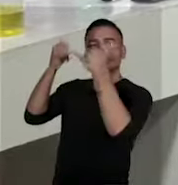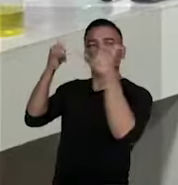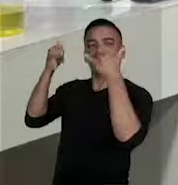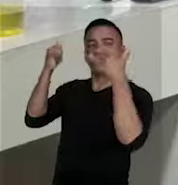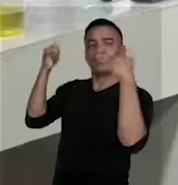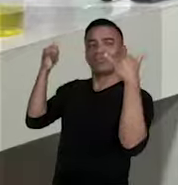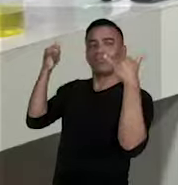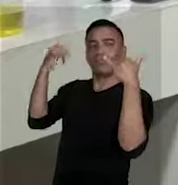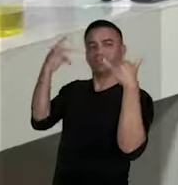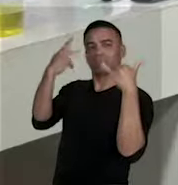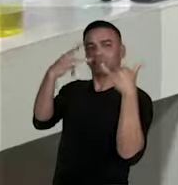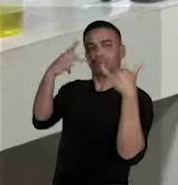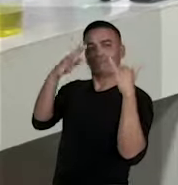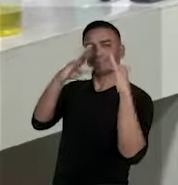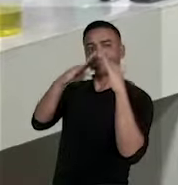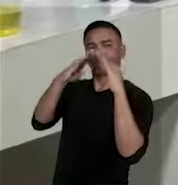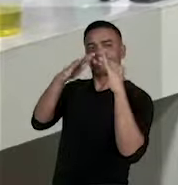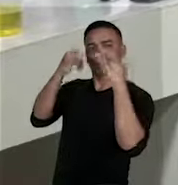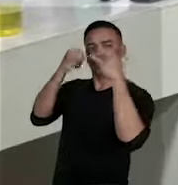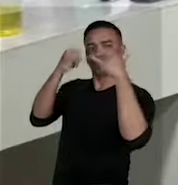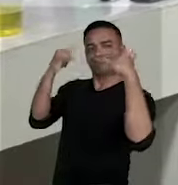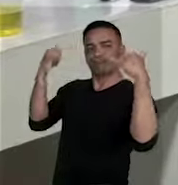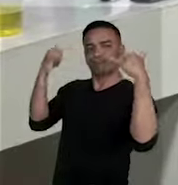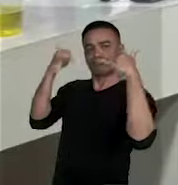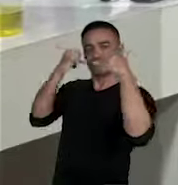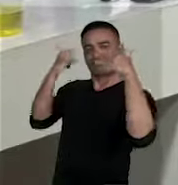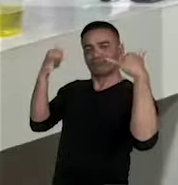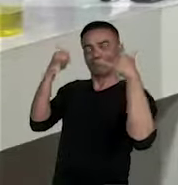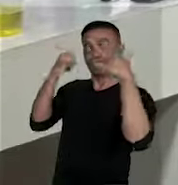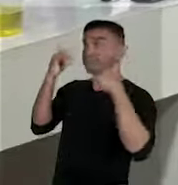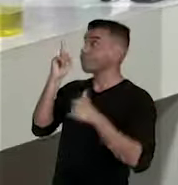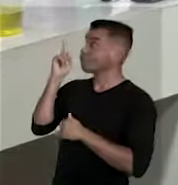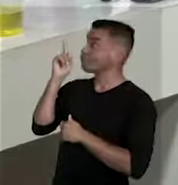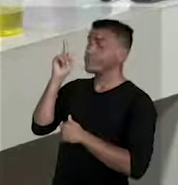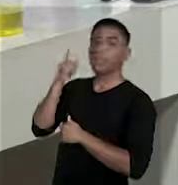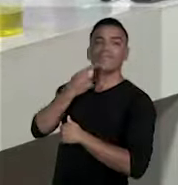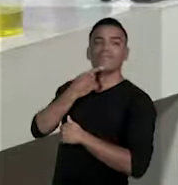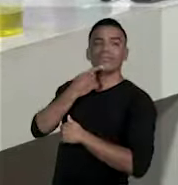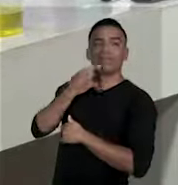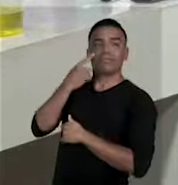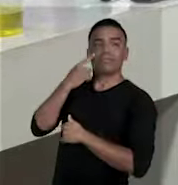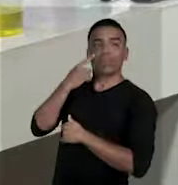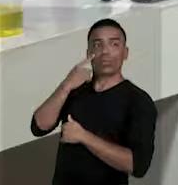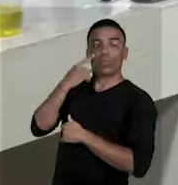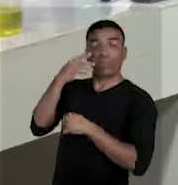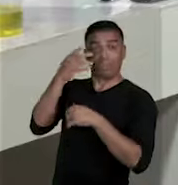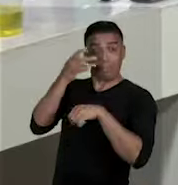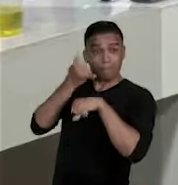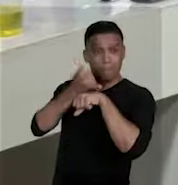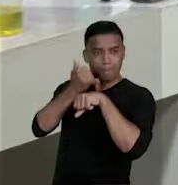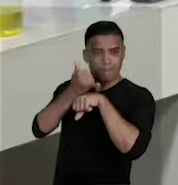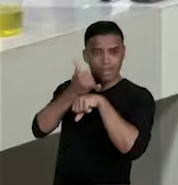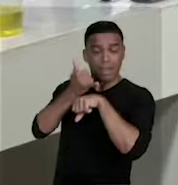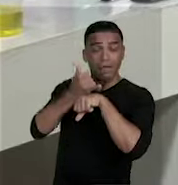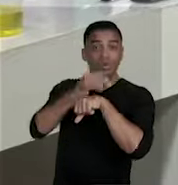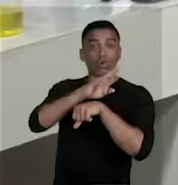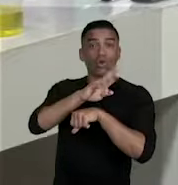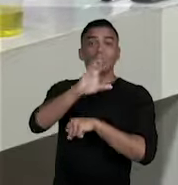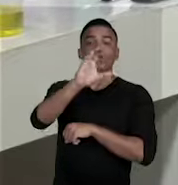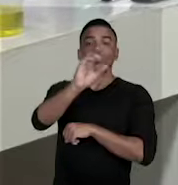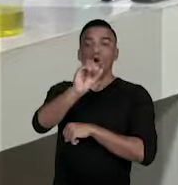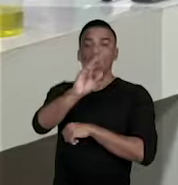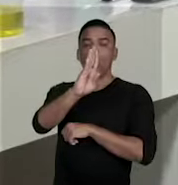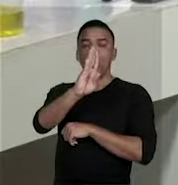que tem na sua casa. Então, esse fio, por dentro dele a gente tem o metal, que é o cobre, nesse